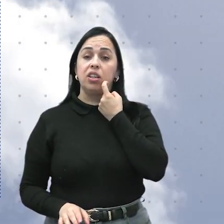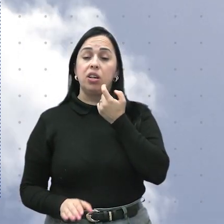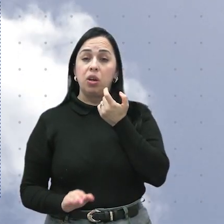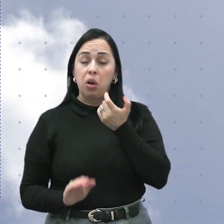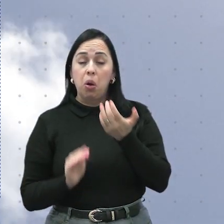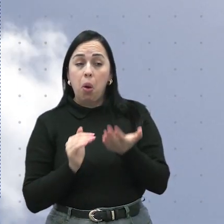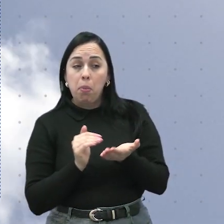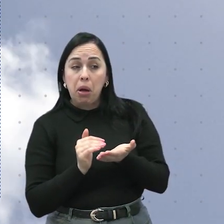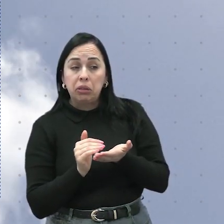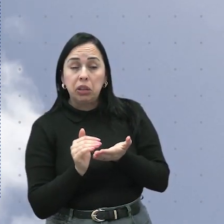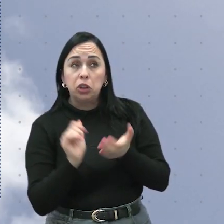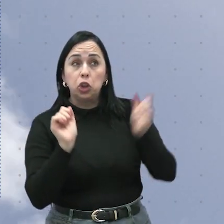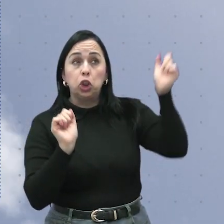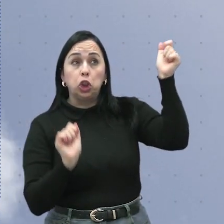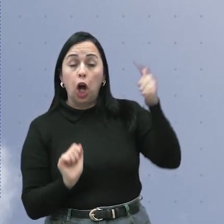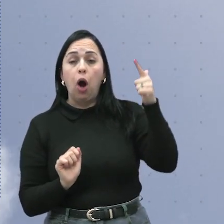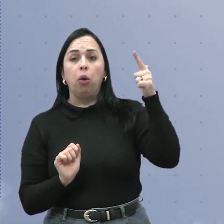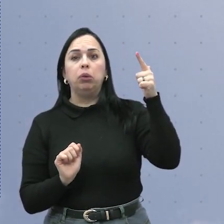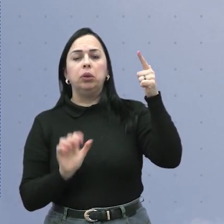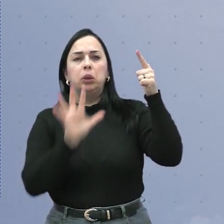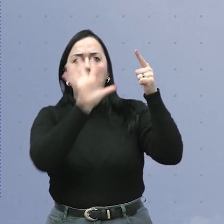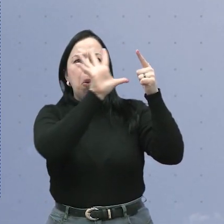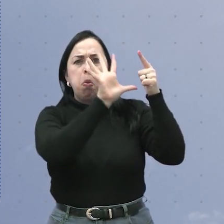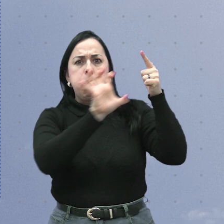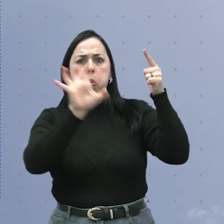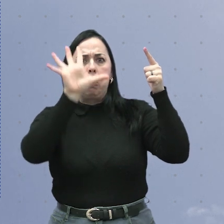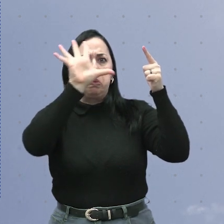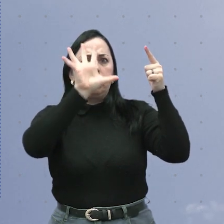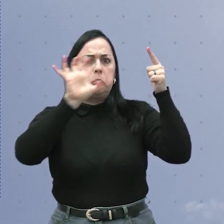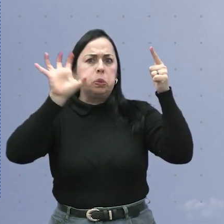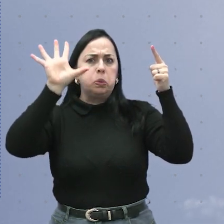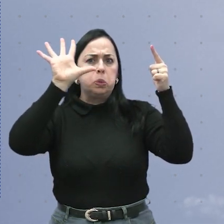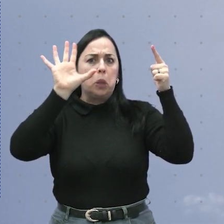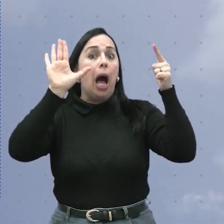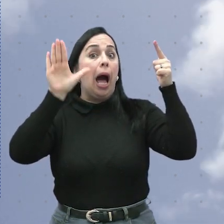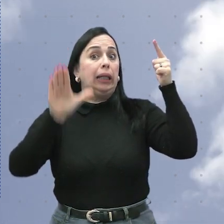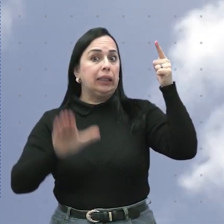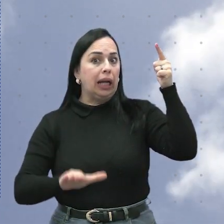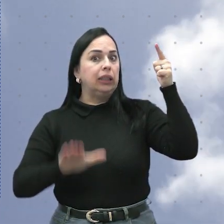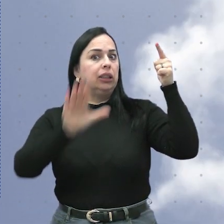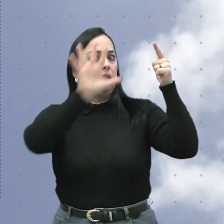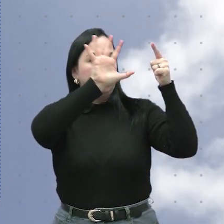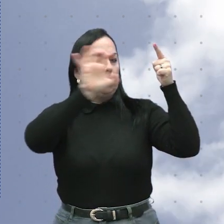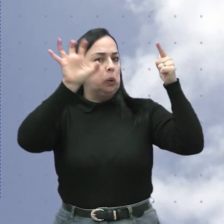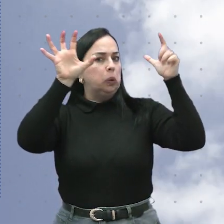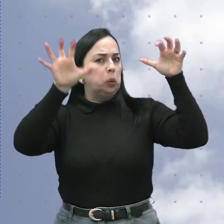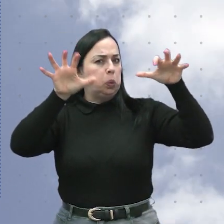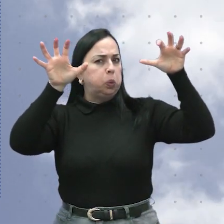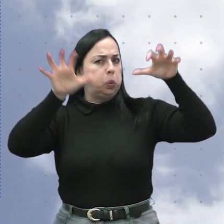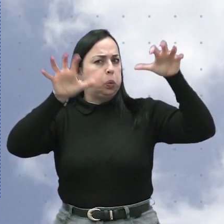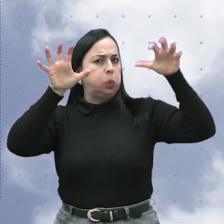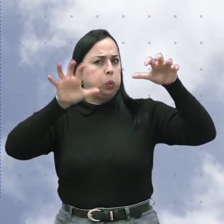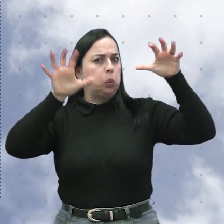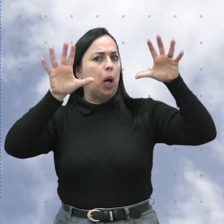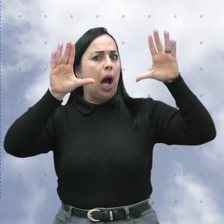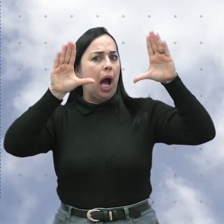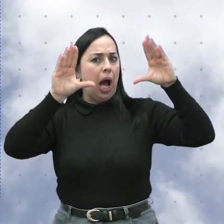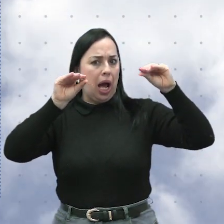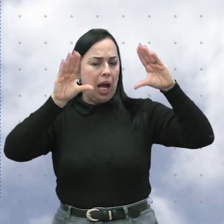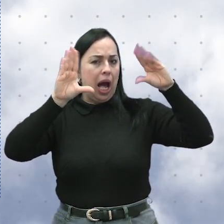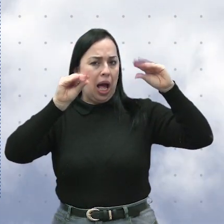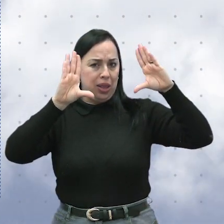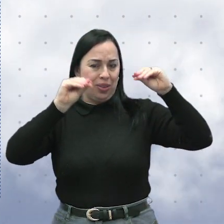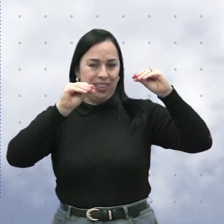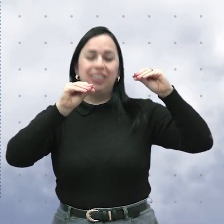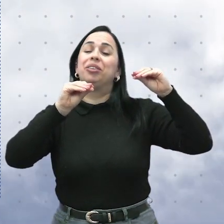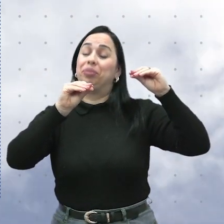dia comece com bastante sol. E as nuvens devem aparecer ao longo da tarde. Pancadas de chuva estão previstas para